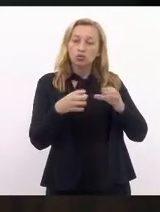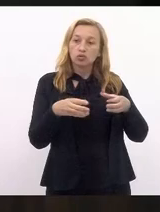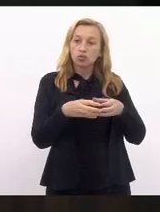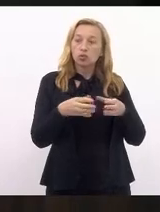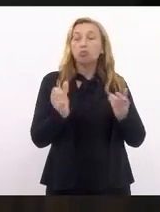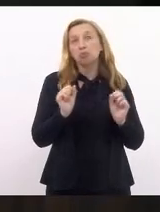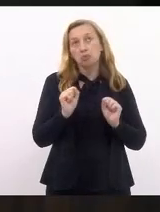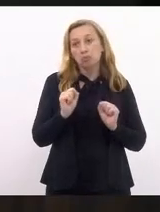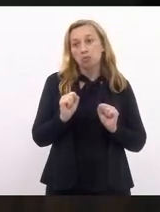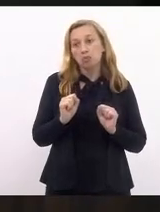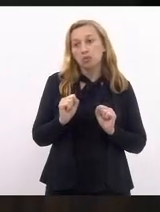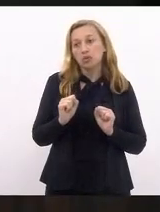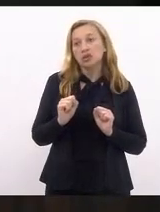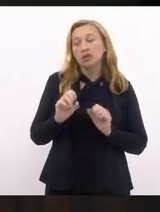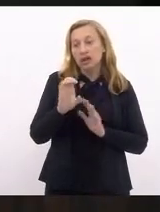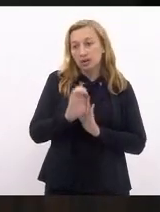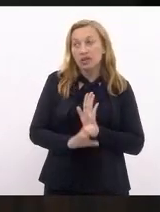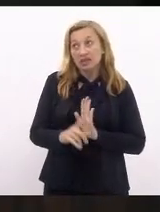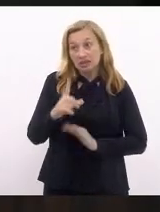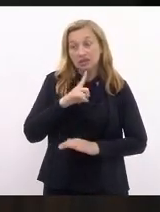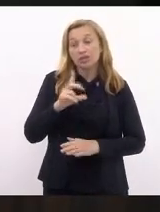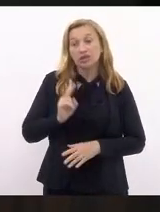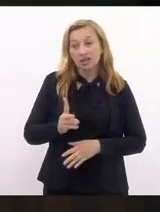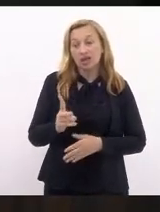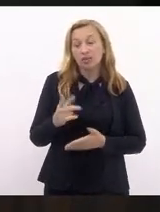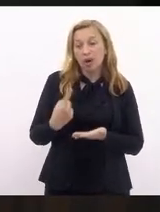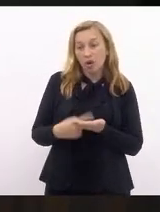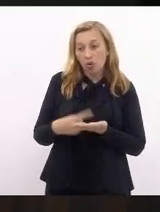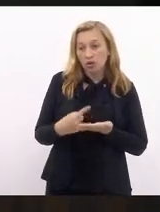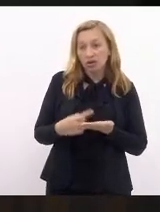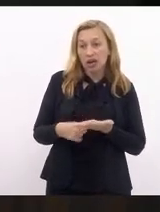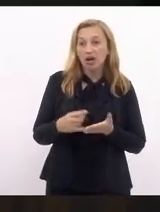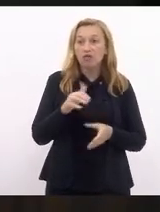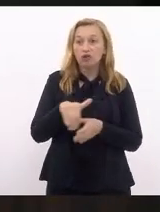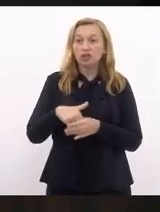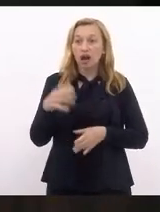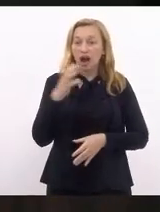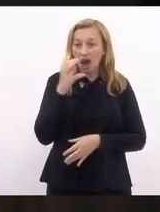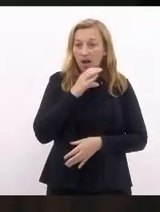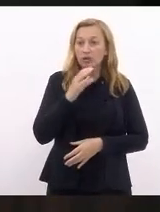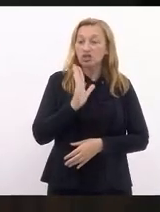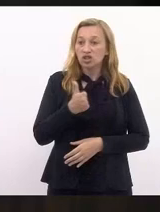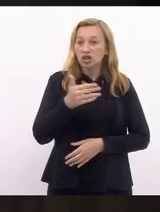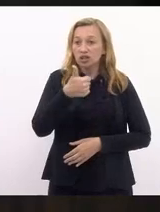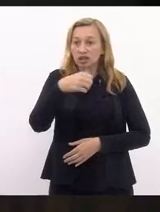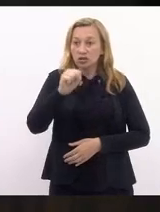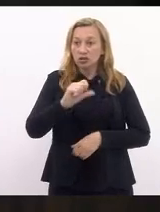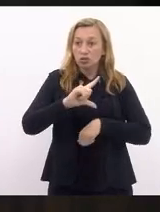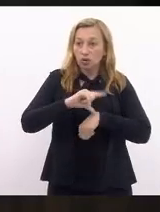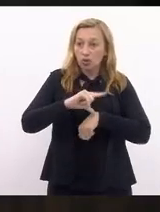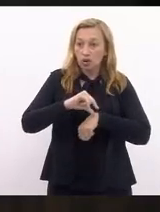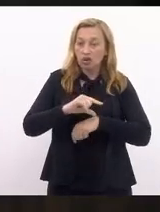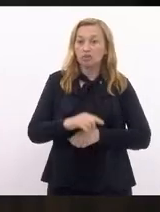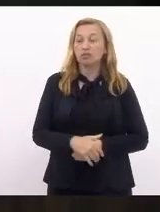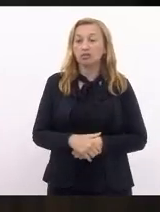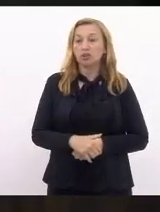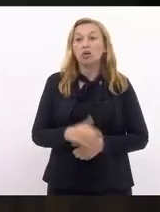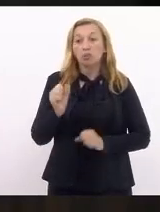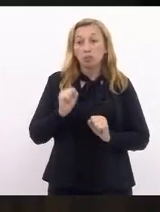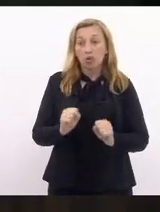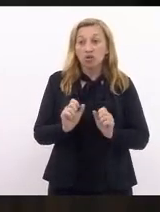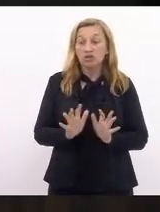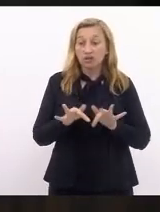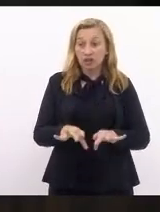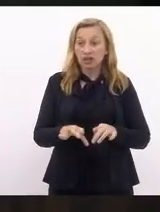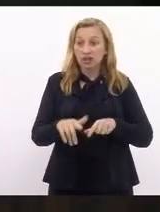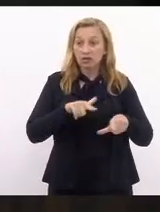possa acontecer de ter emenda tentar o acordo e vamos tentar voltar rápido já são 18 horas para que a gente